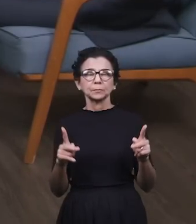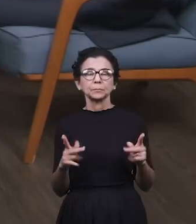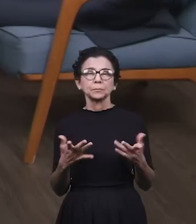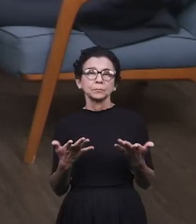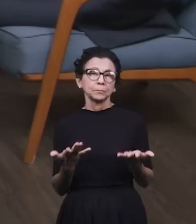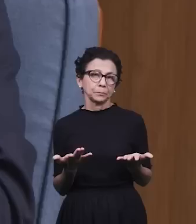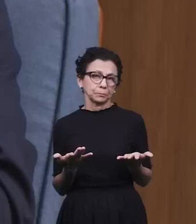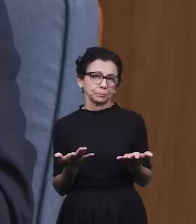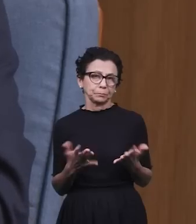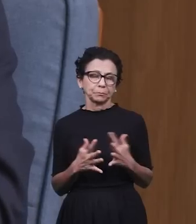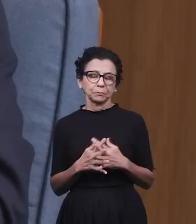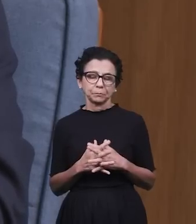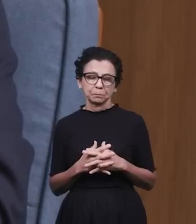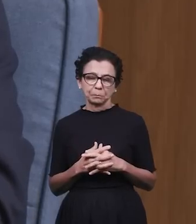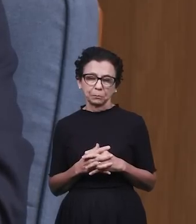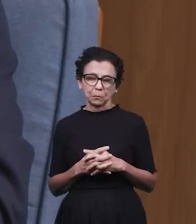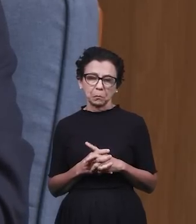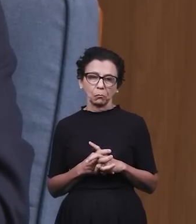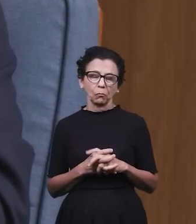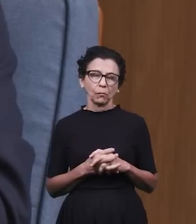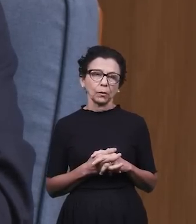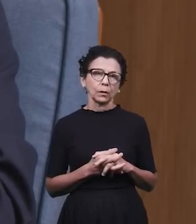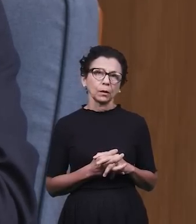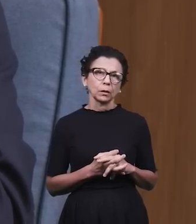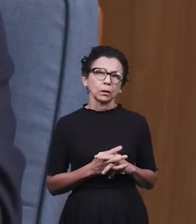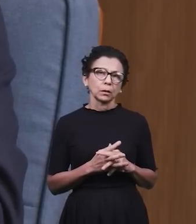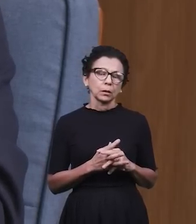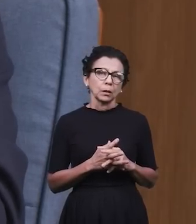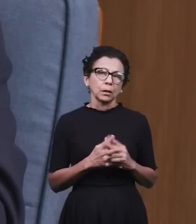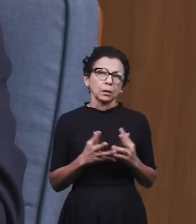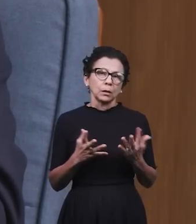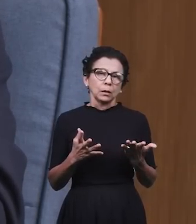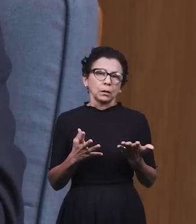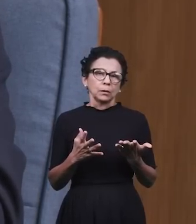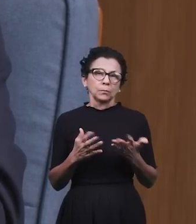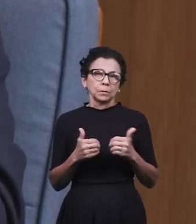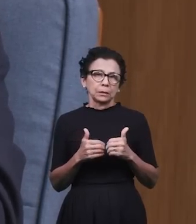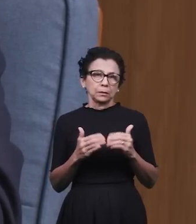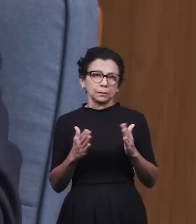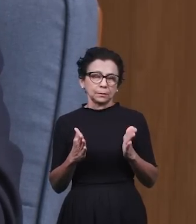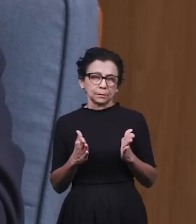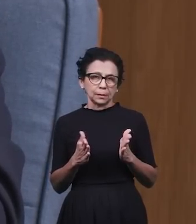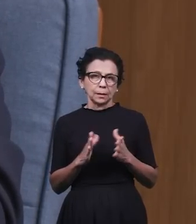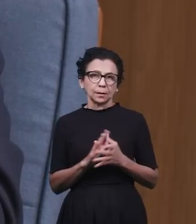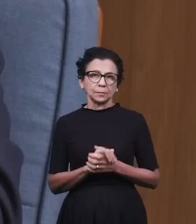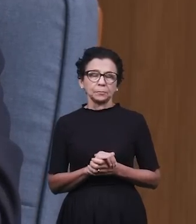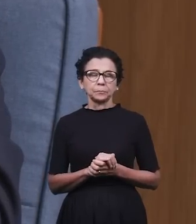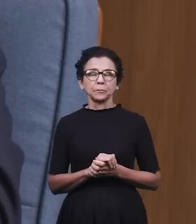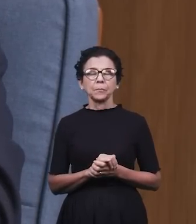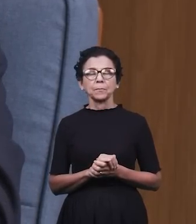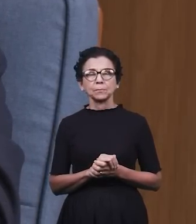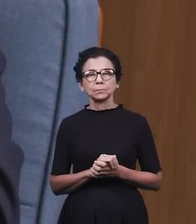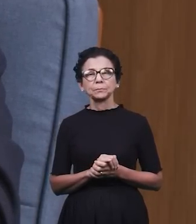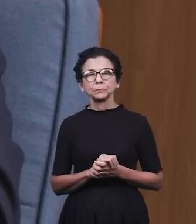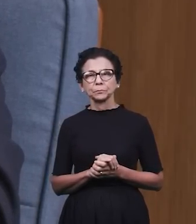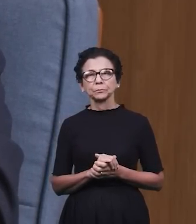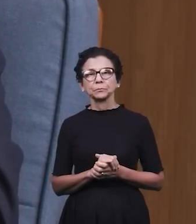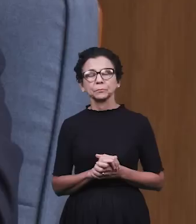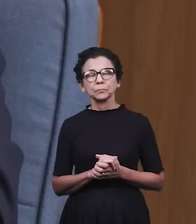Na verdade, inicialmente, a gente tem que destacar que Deus quer